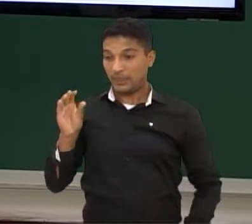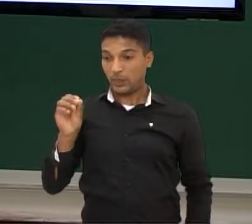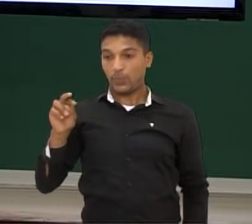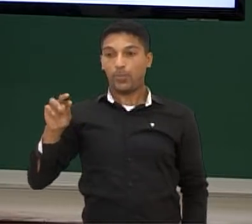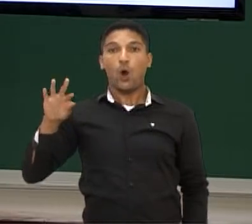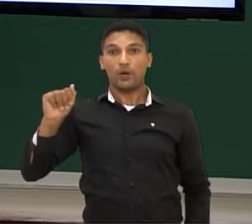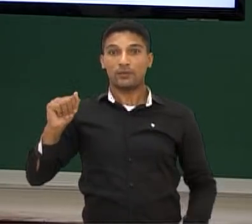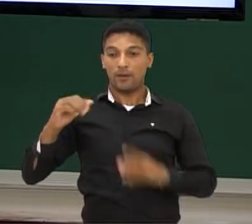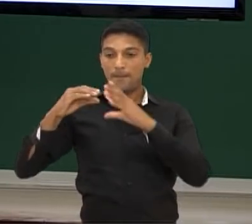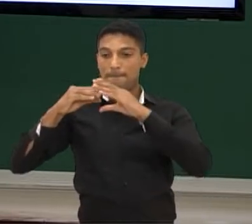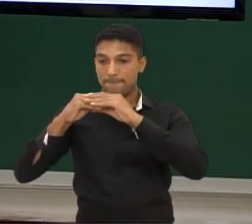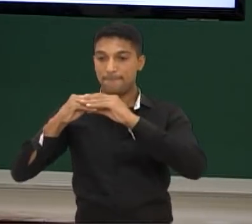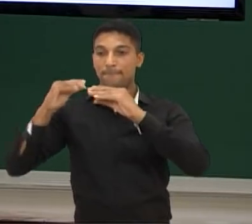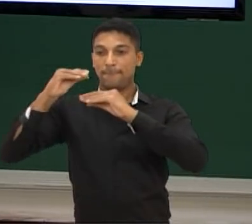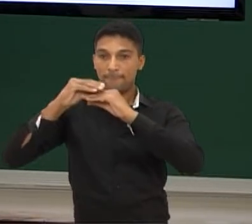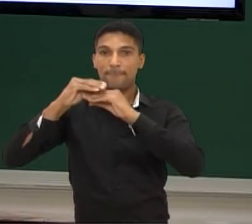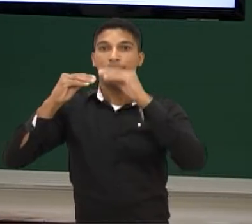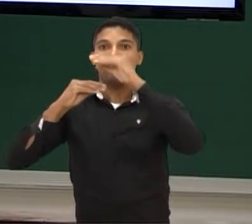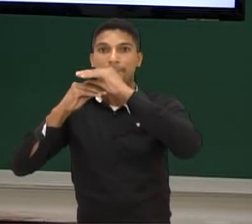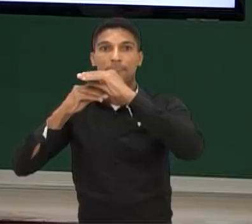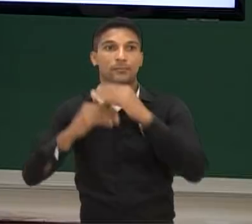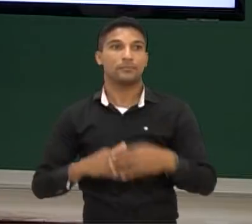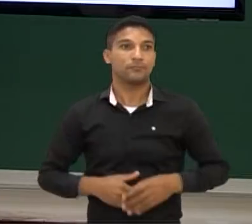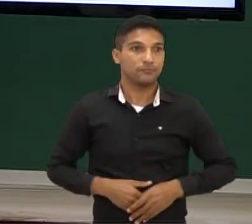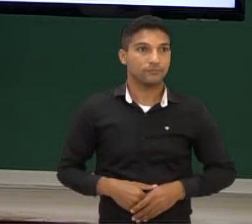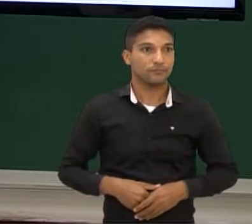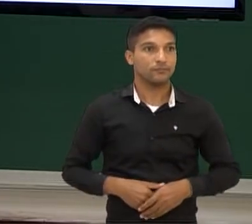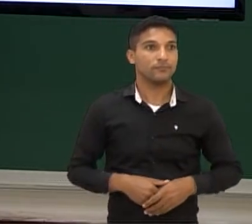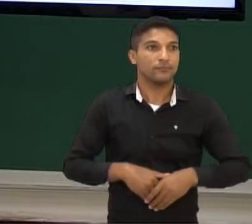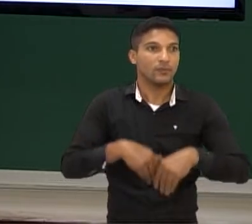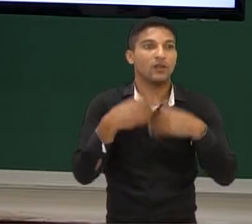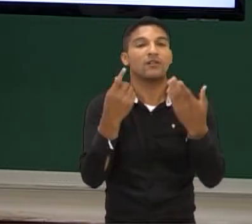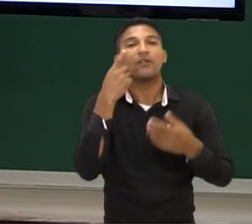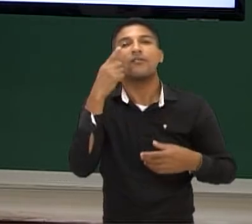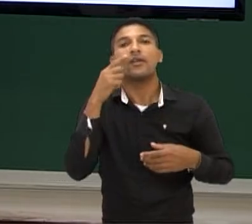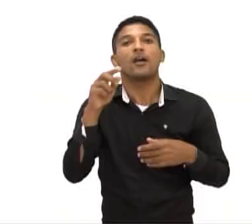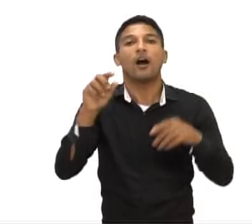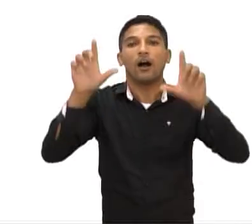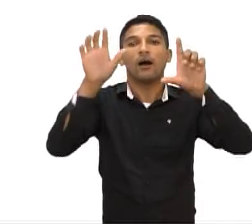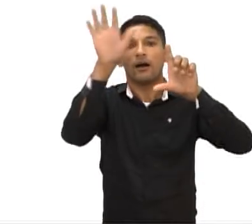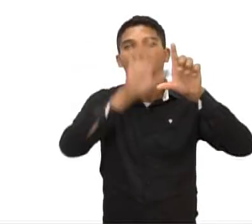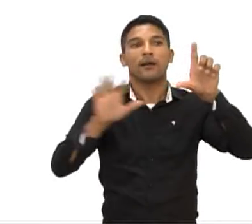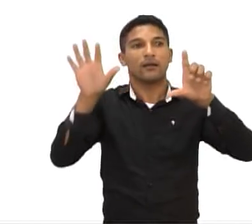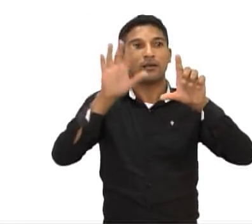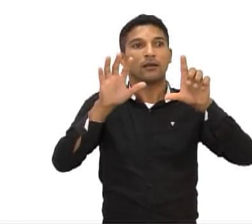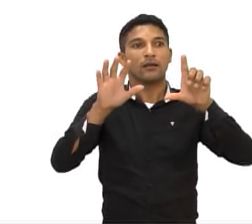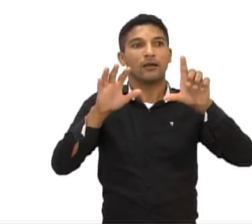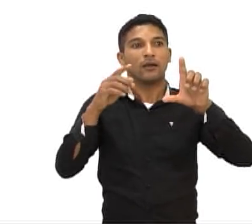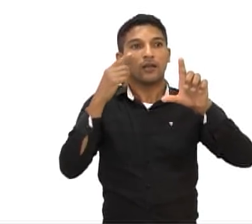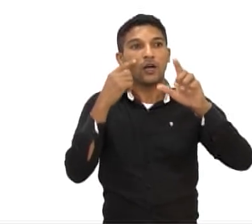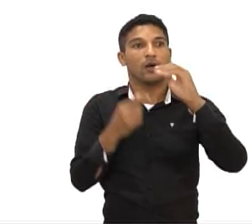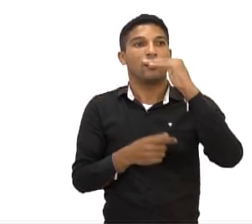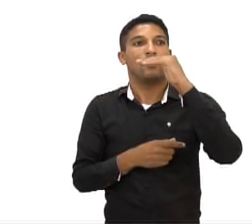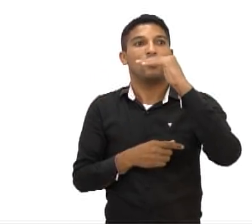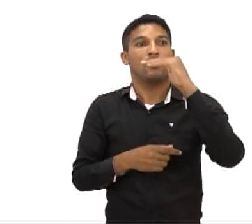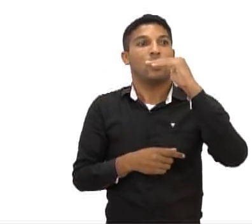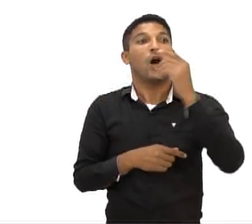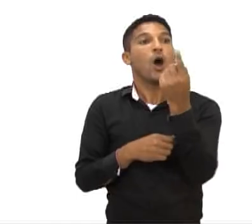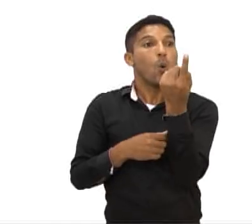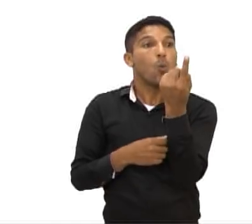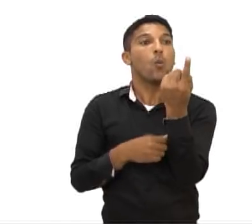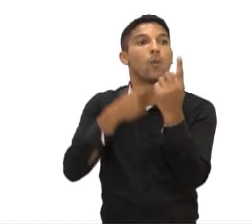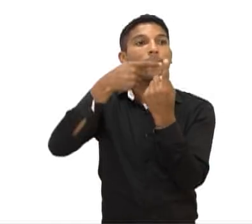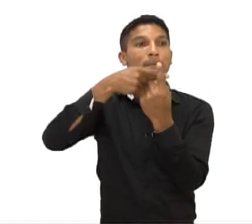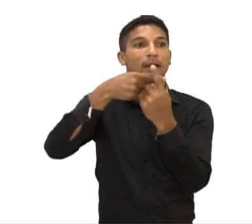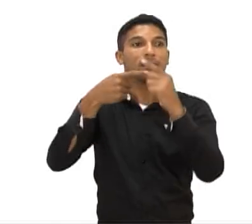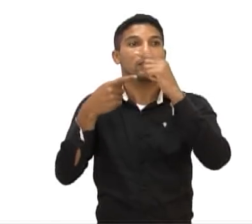aqui, quanto que é a soma das frações? 1 inteiro e 1/4. Olha como que ficou? Então, 1 inteiro mais 1/4 é 1 inteiro